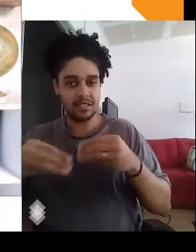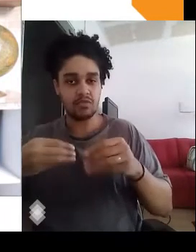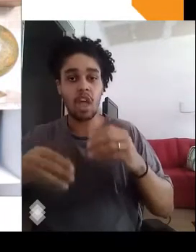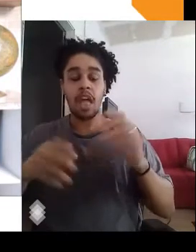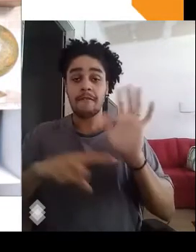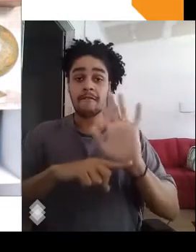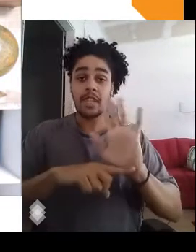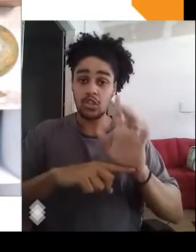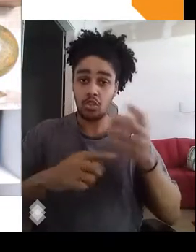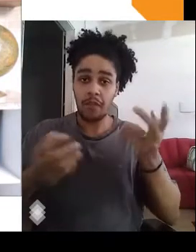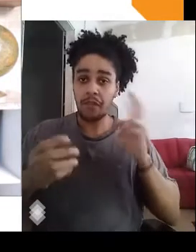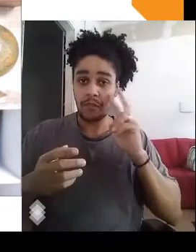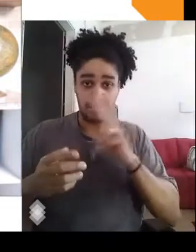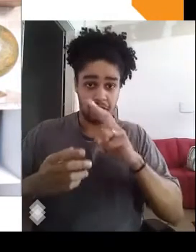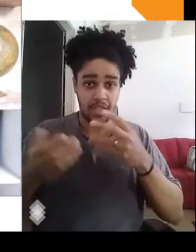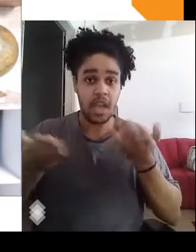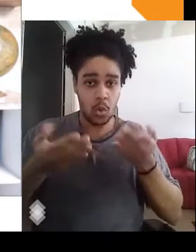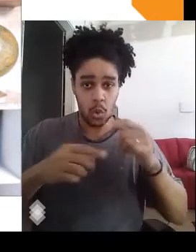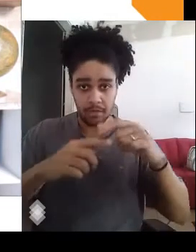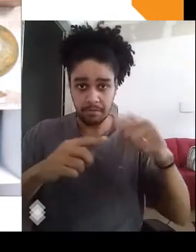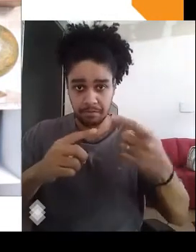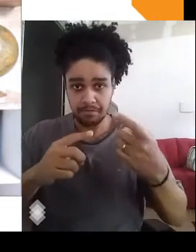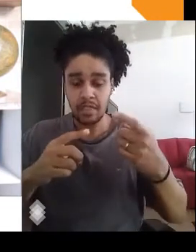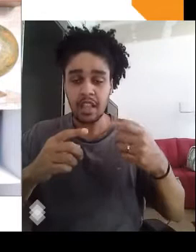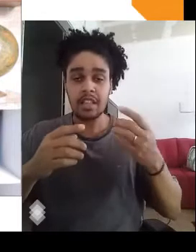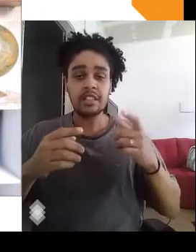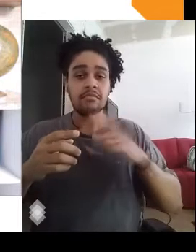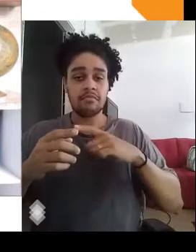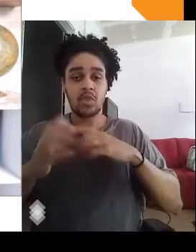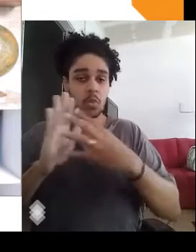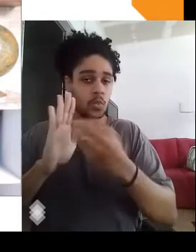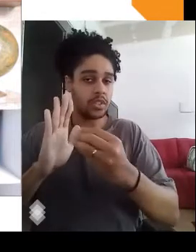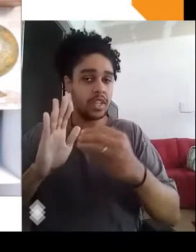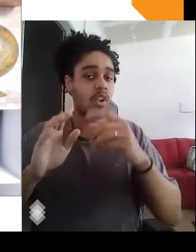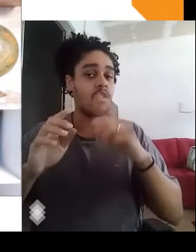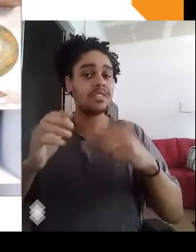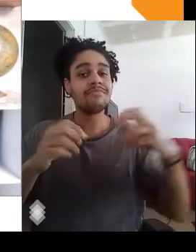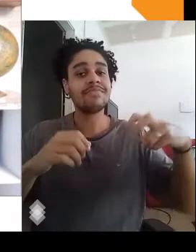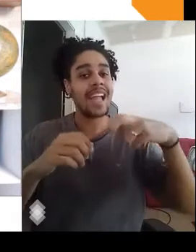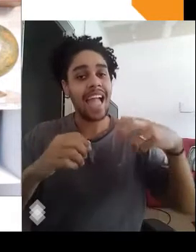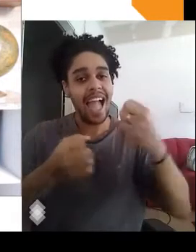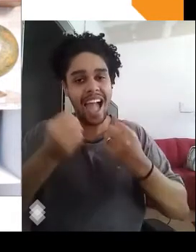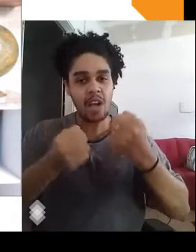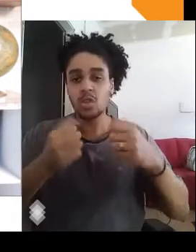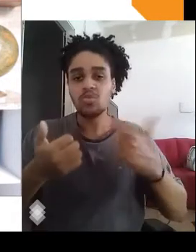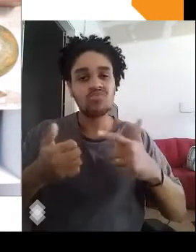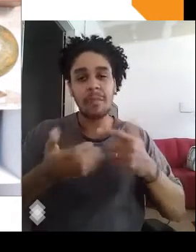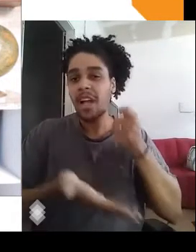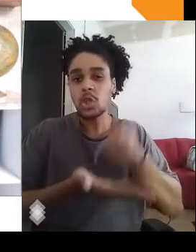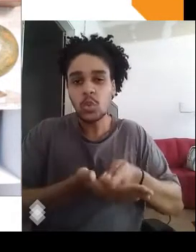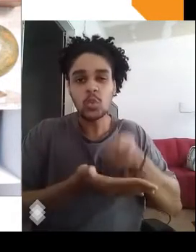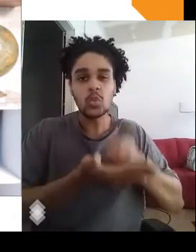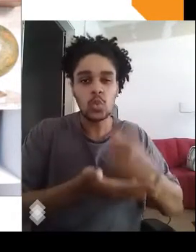mais à frente, há uma flexibilidade total de uma linha de montagem, por exemplo, da indústria automobilística, aonde a gente não vai ter mais